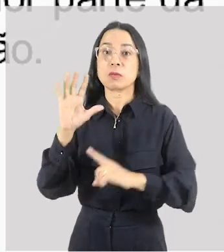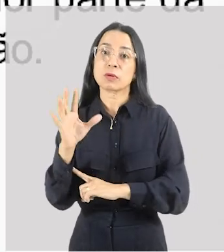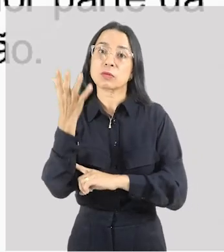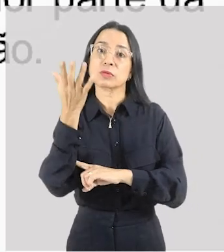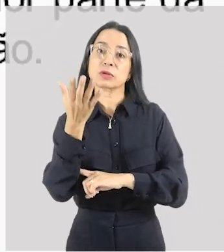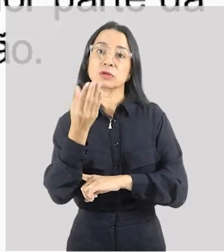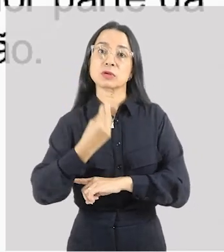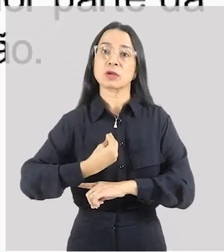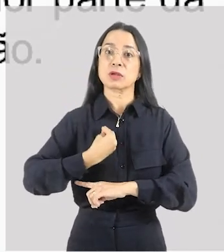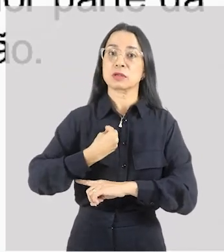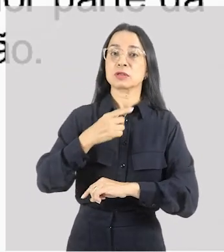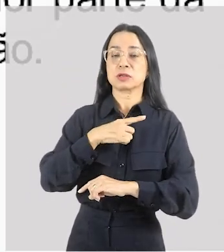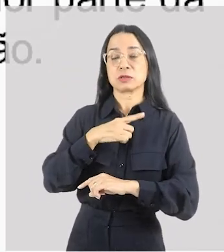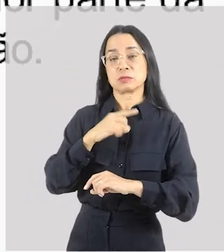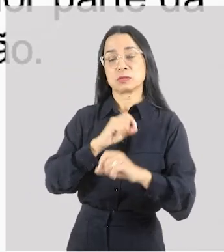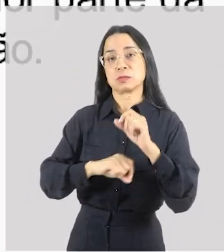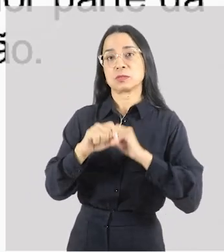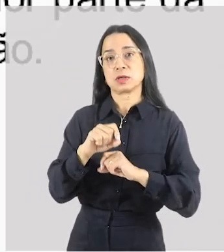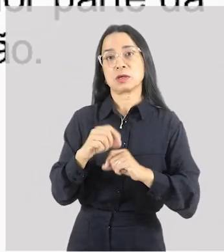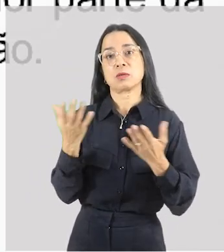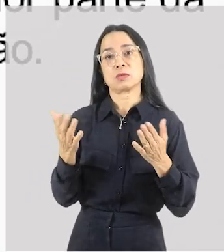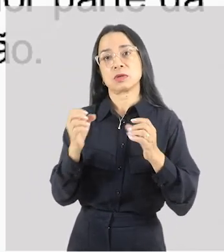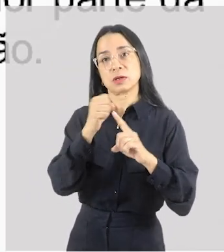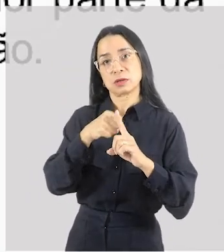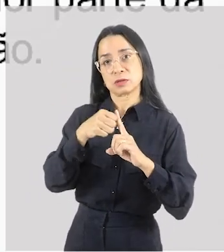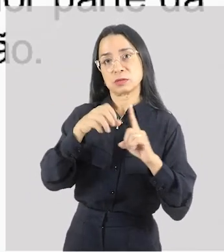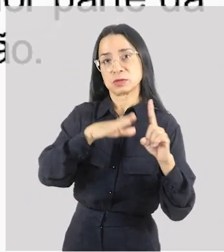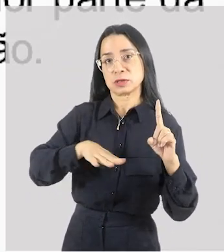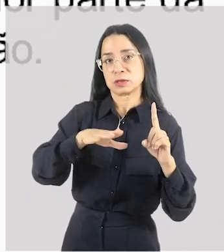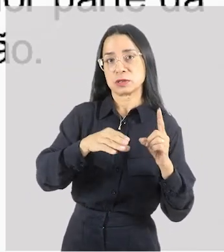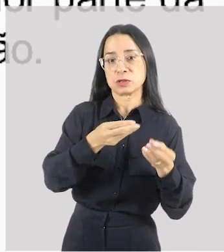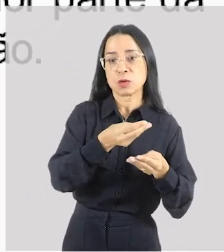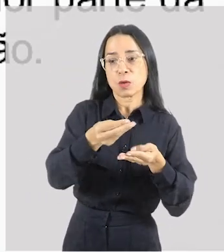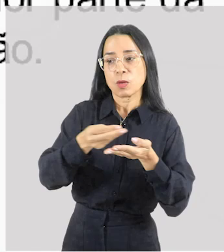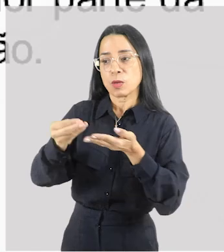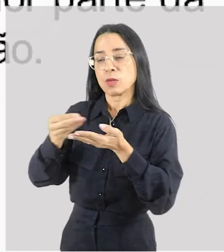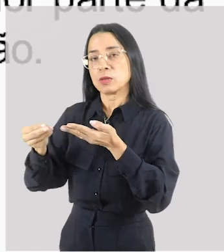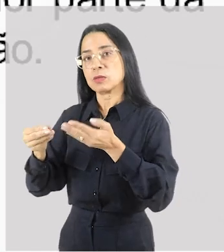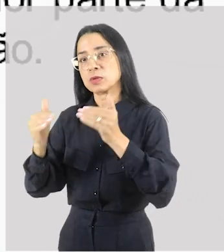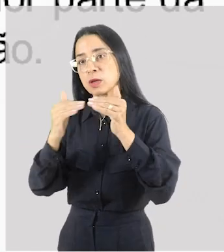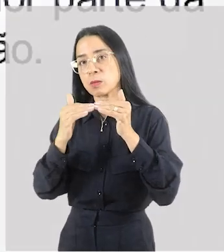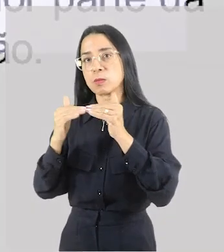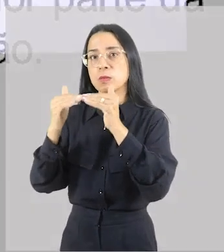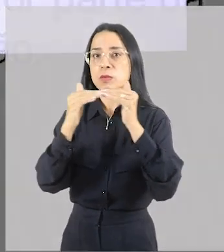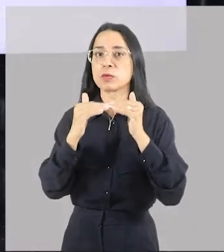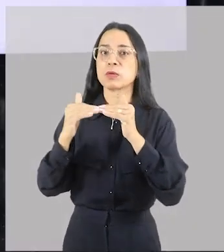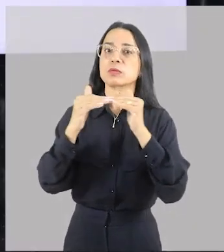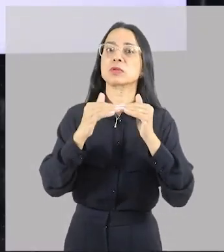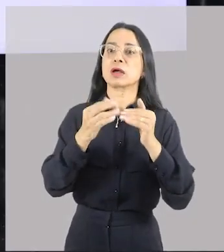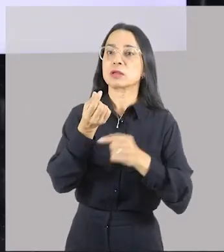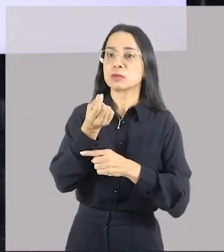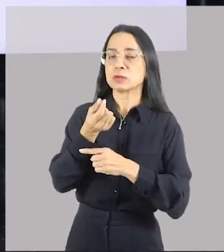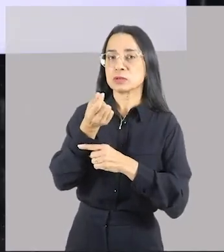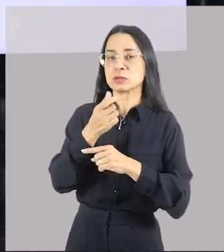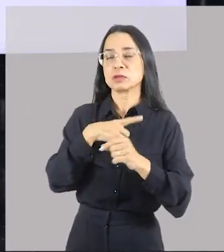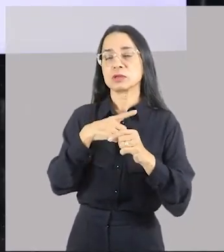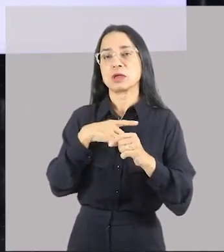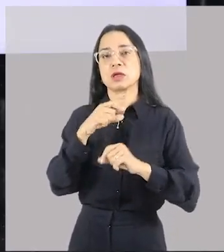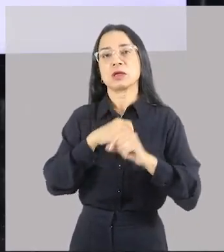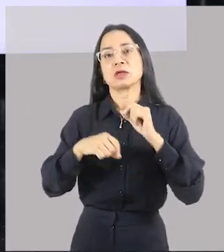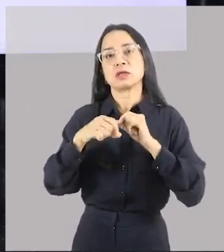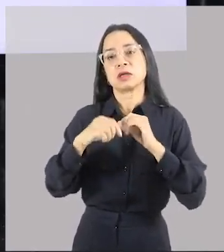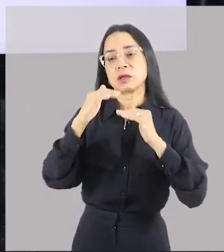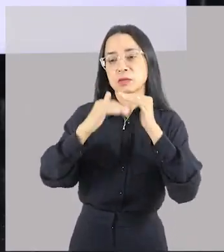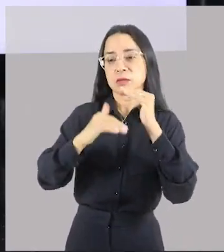quando a sociedade não conta com uma distribuição igualitária de renda. Então assim, ó, só para a gente poder entender. Existe desigualdade social